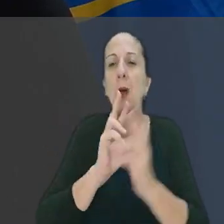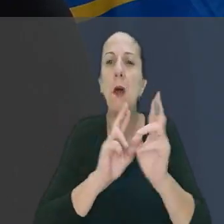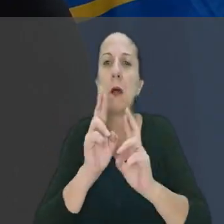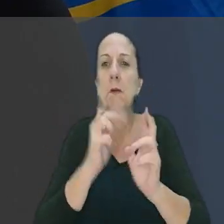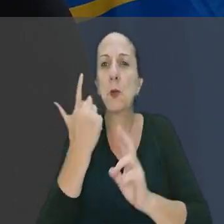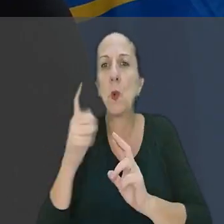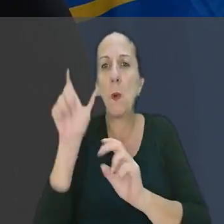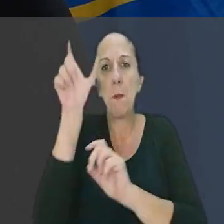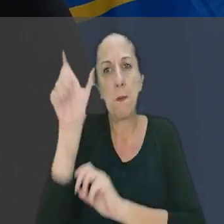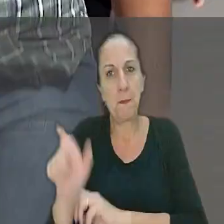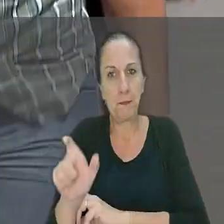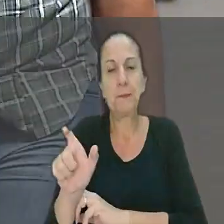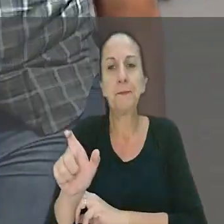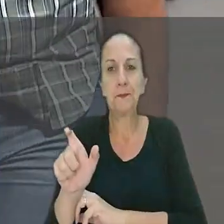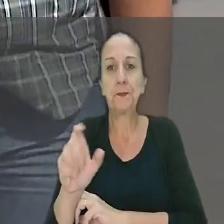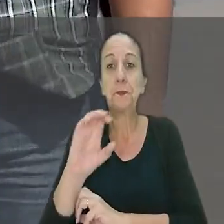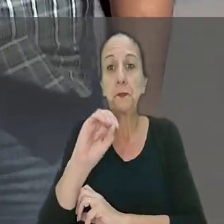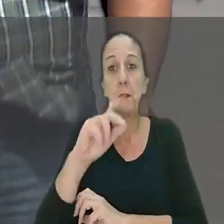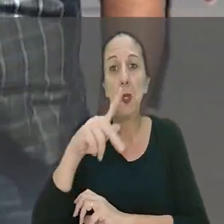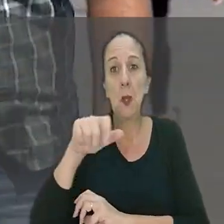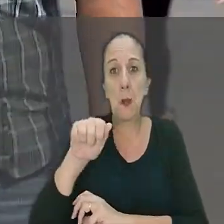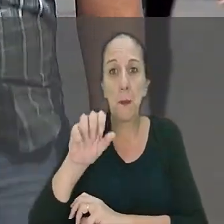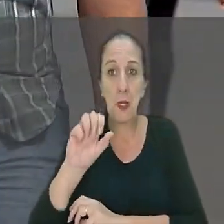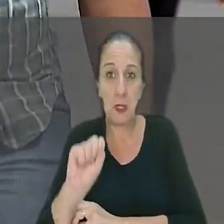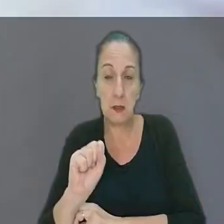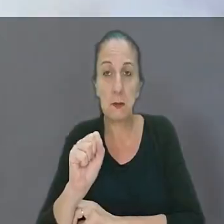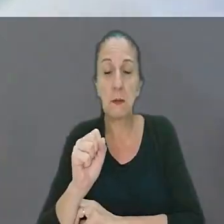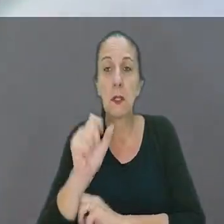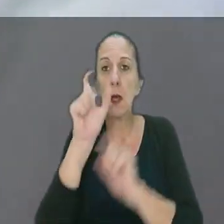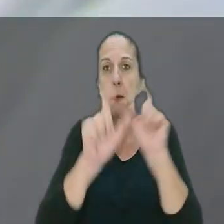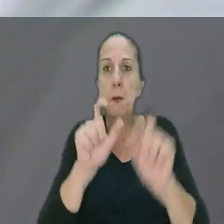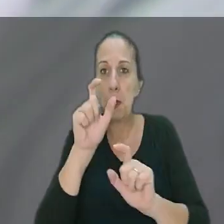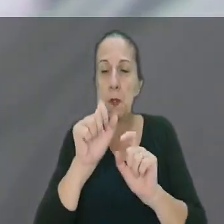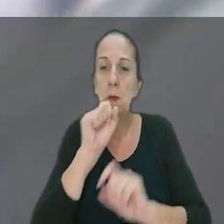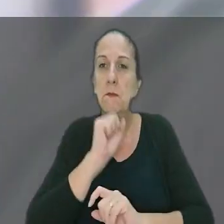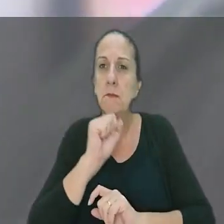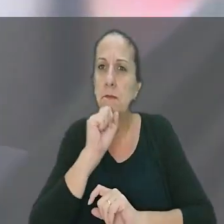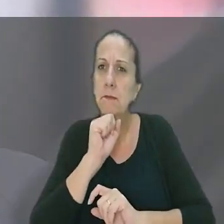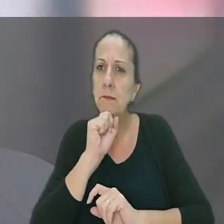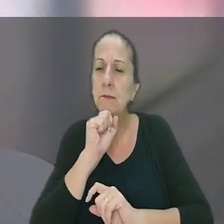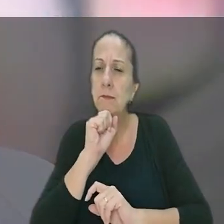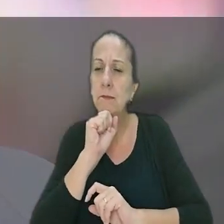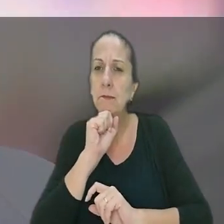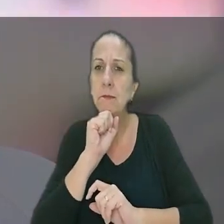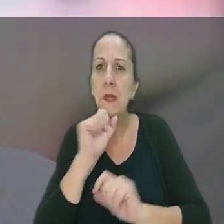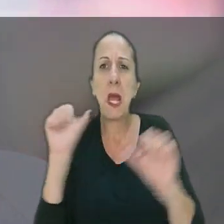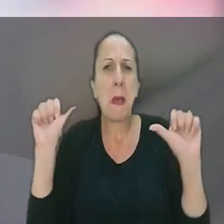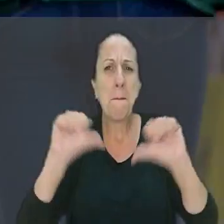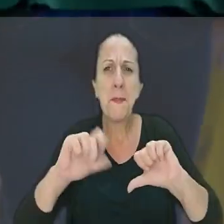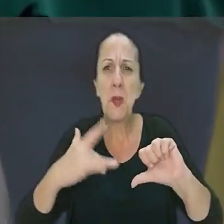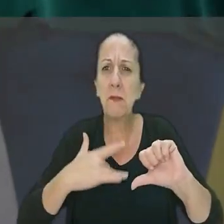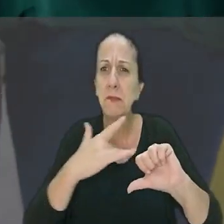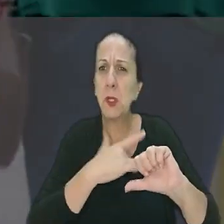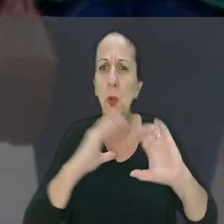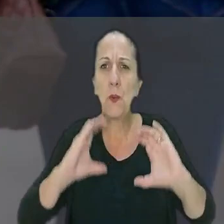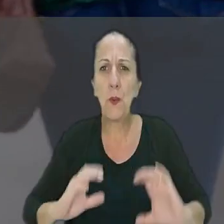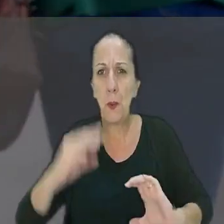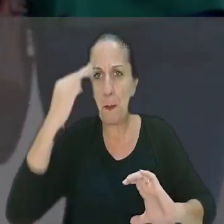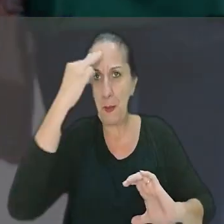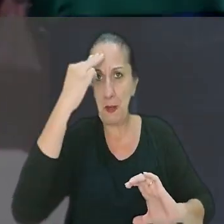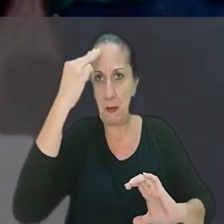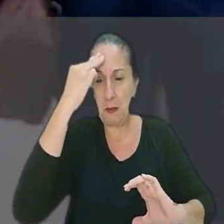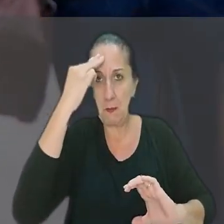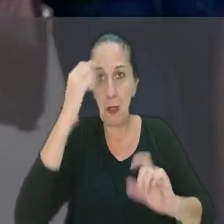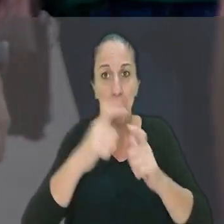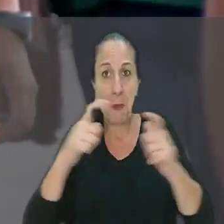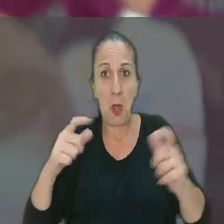relação a uma outra pessoa. Segundo a OPAS, entre pessoas idosas, o envelhecimento está associado a uma pior saúde física e